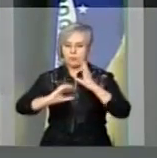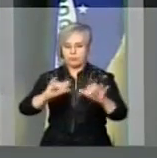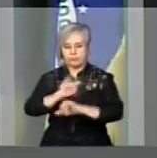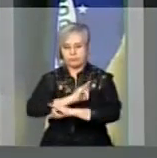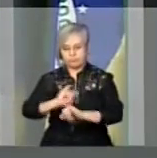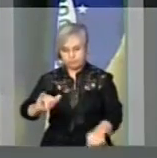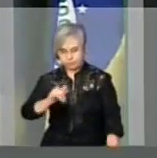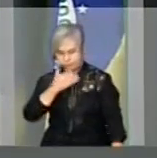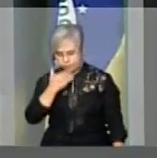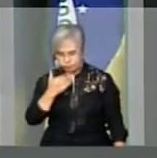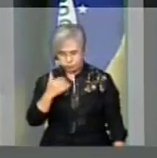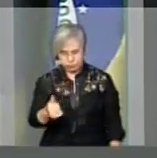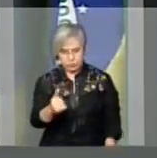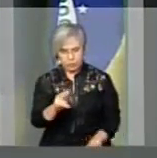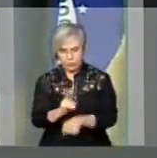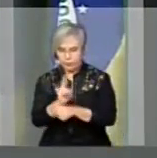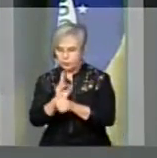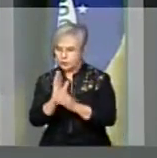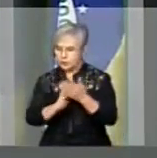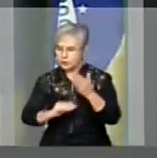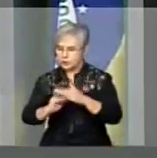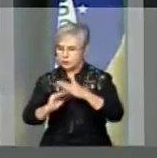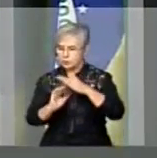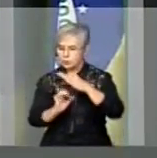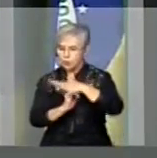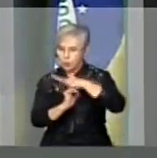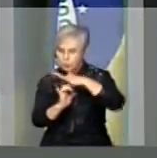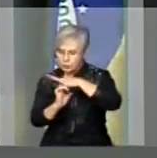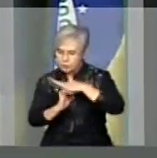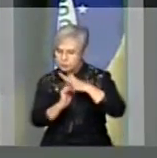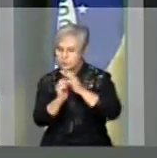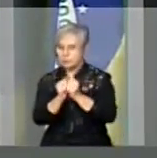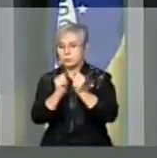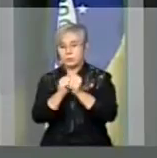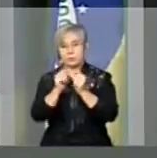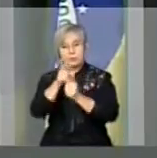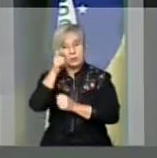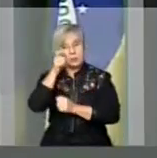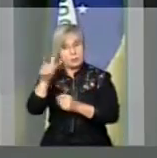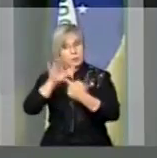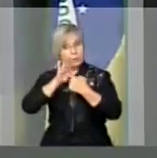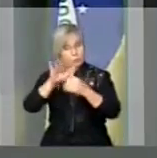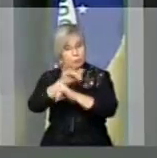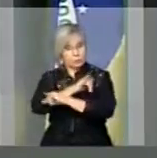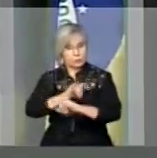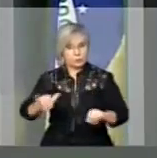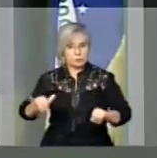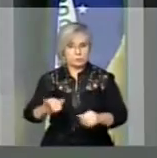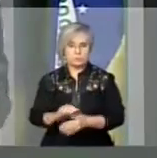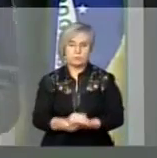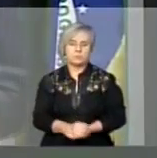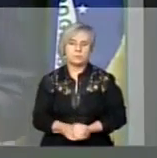subsequentemente todos os veículos interessados que, do mesmo modo, poderão programar-se.